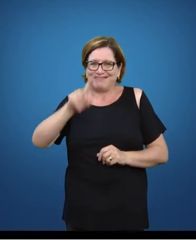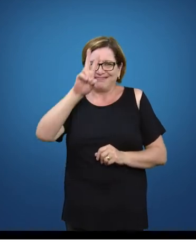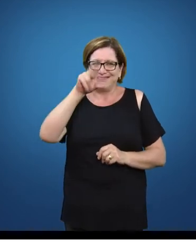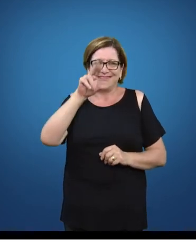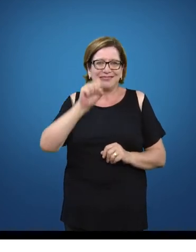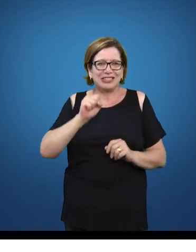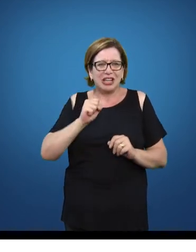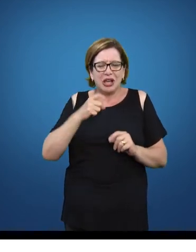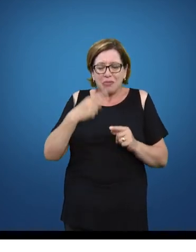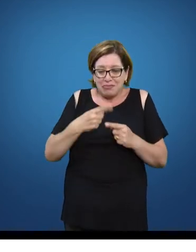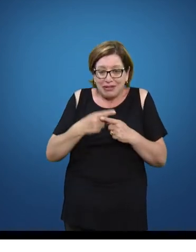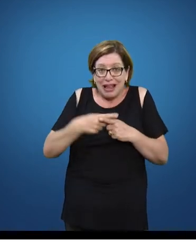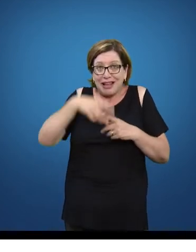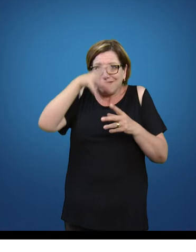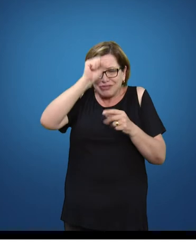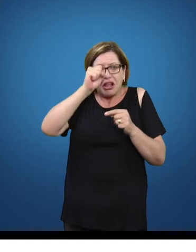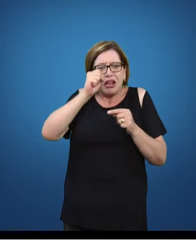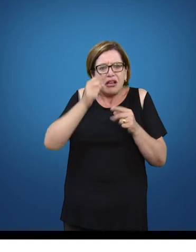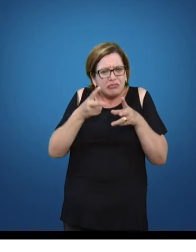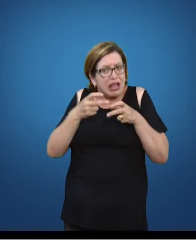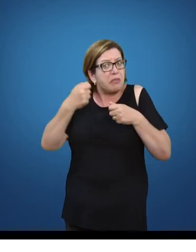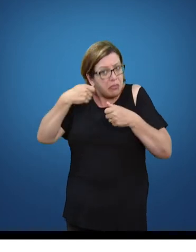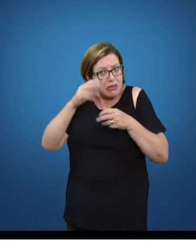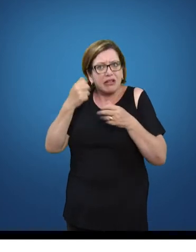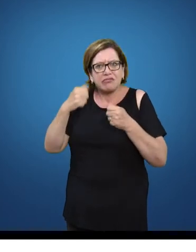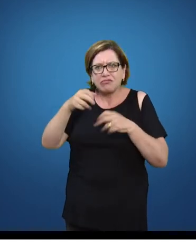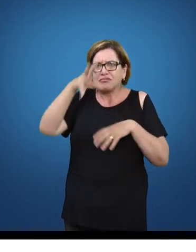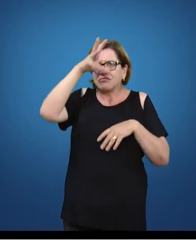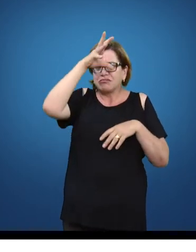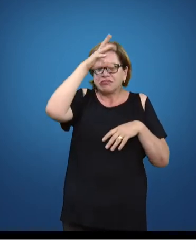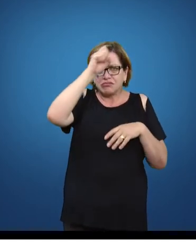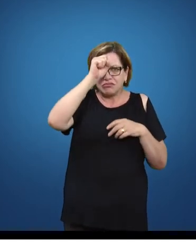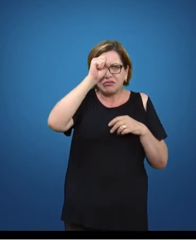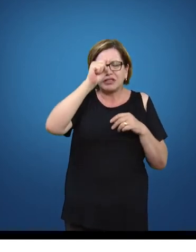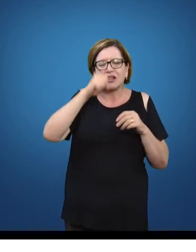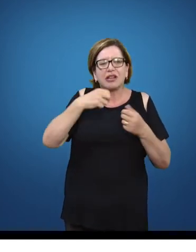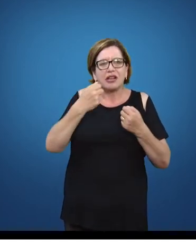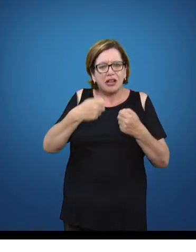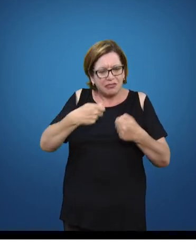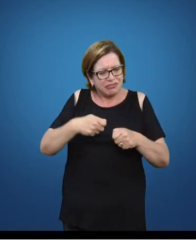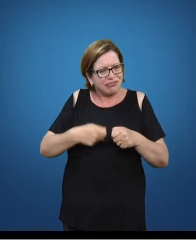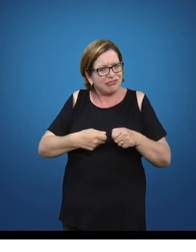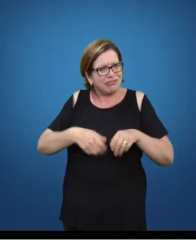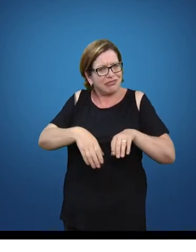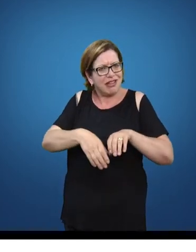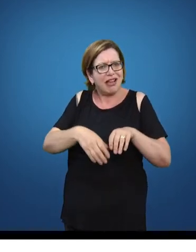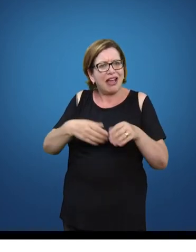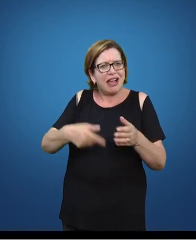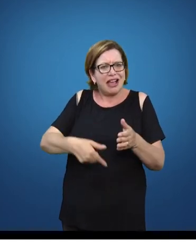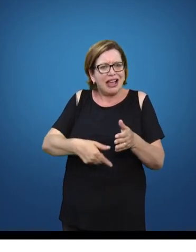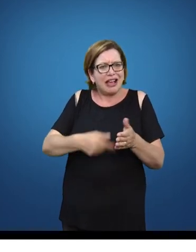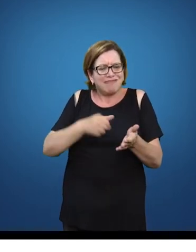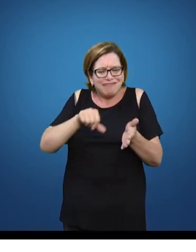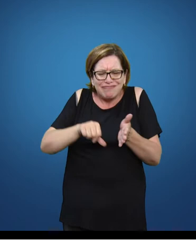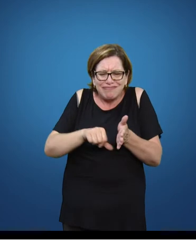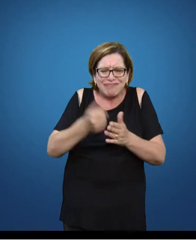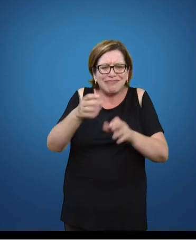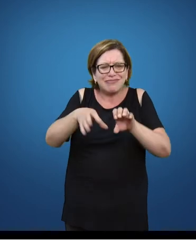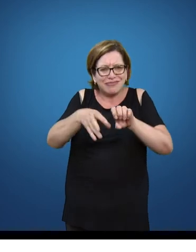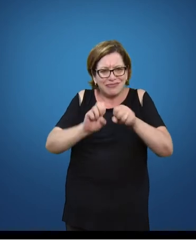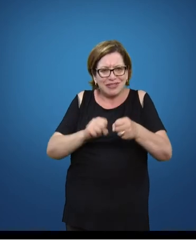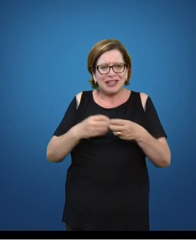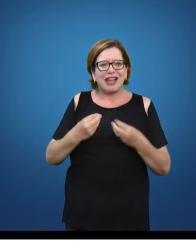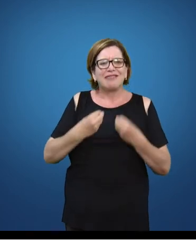ver que a gente precisa aprender mas essa formação inicial ela tem que propiciar a